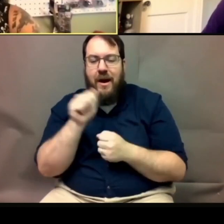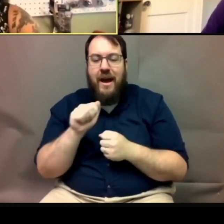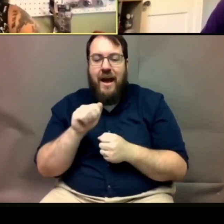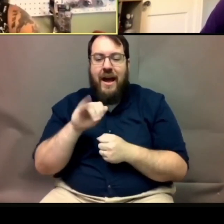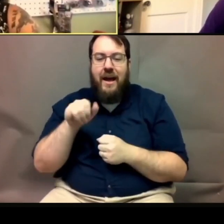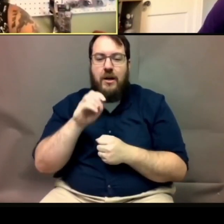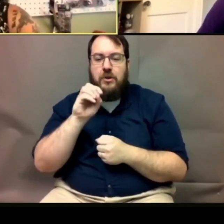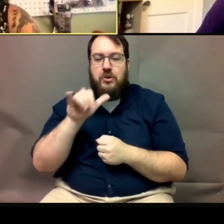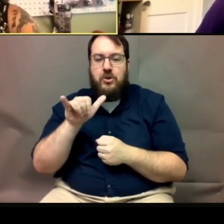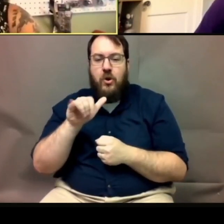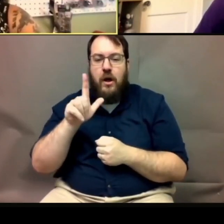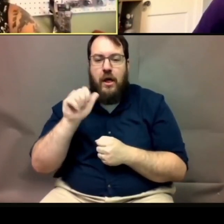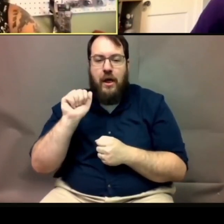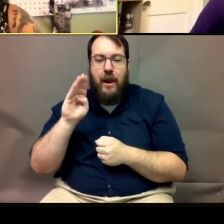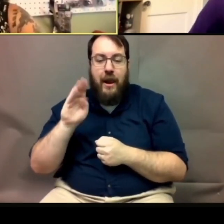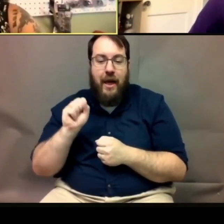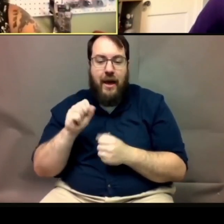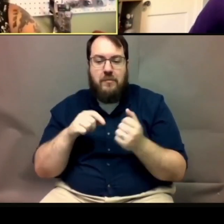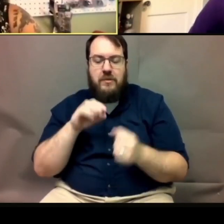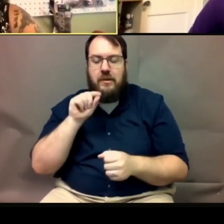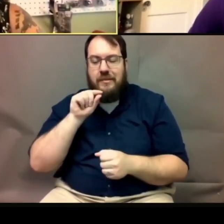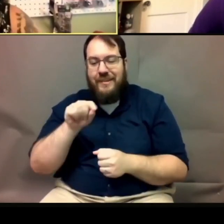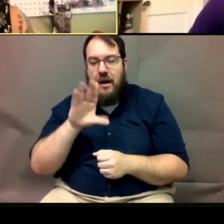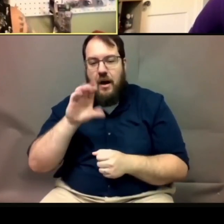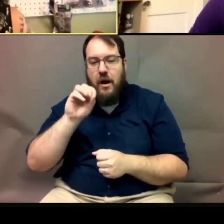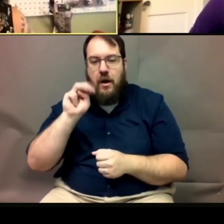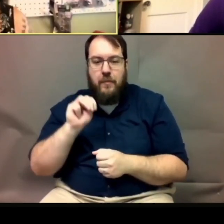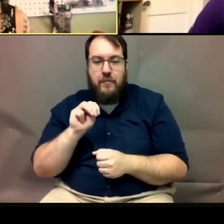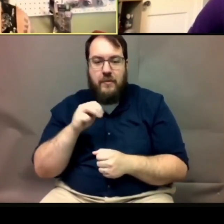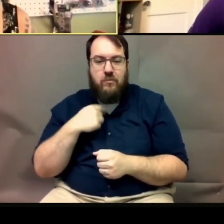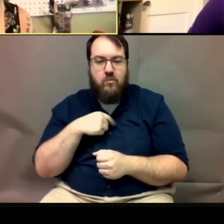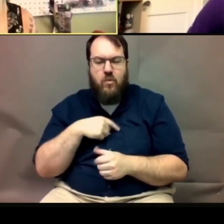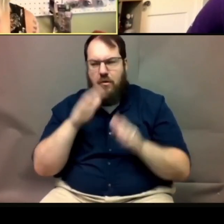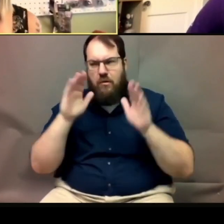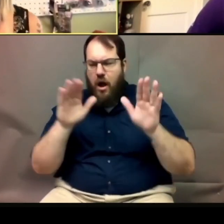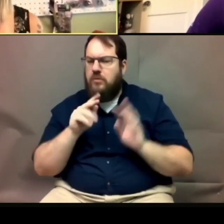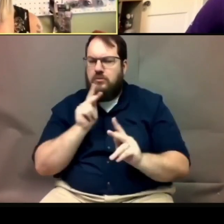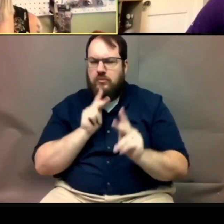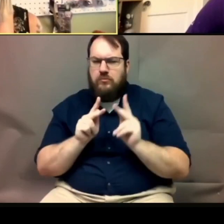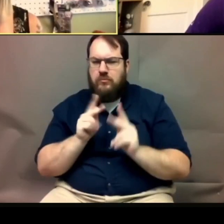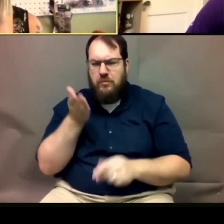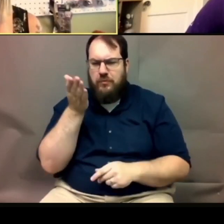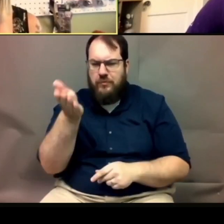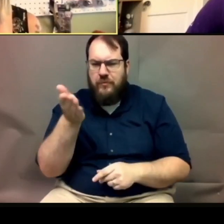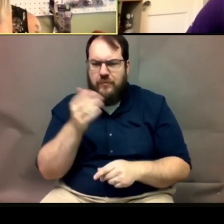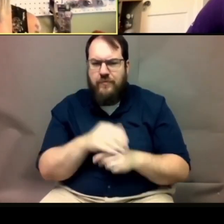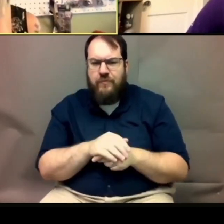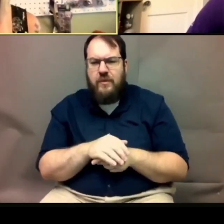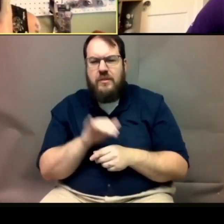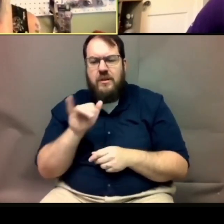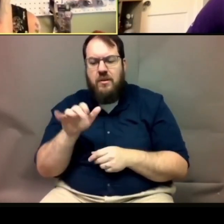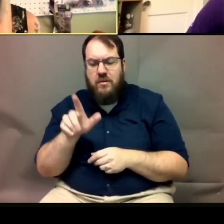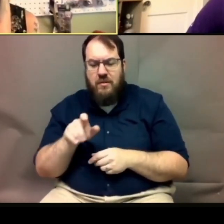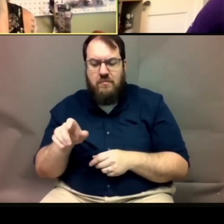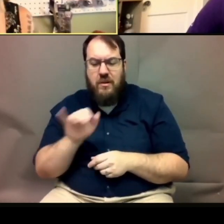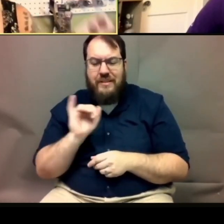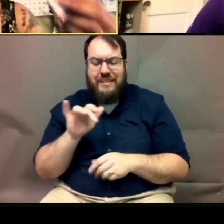sempre entrar em contato por e-mail com o nosso suporte porque nós temos pessoas muito legais trabalhando na equipe da Make Make